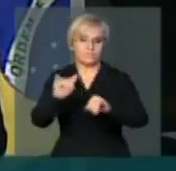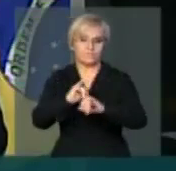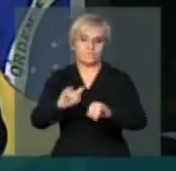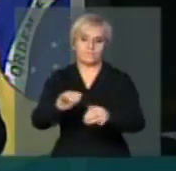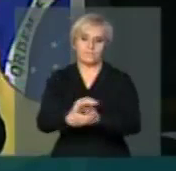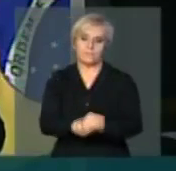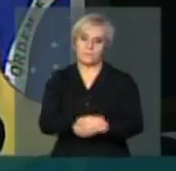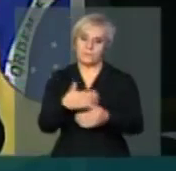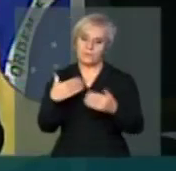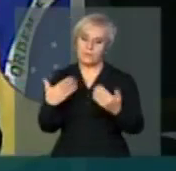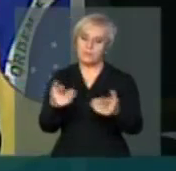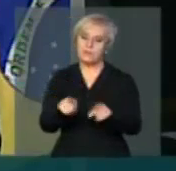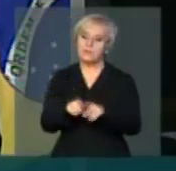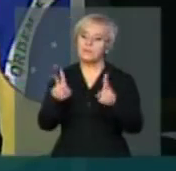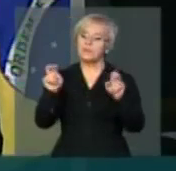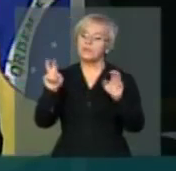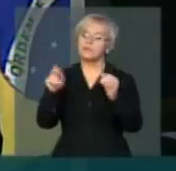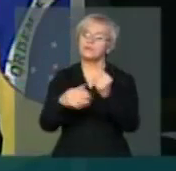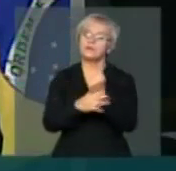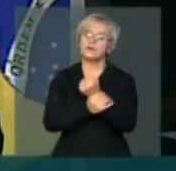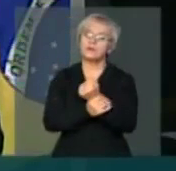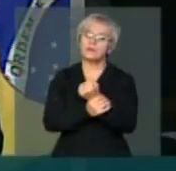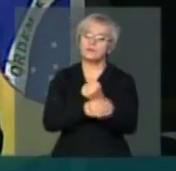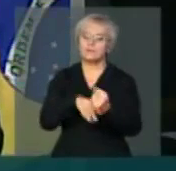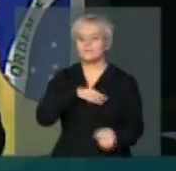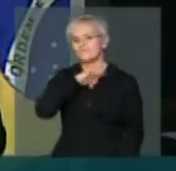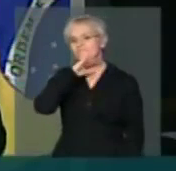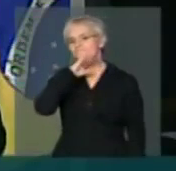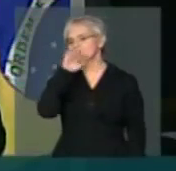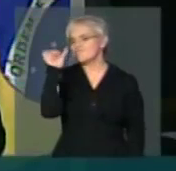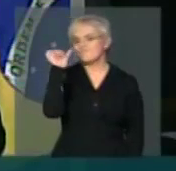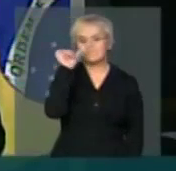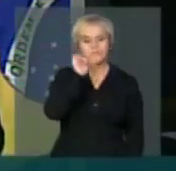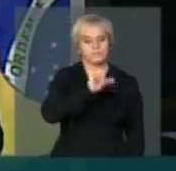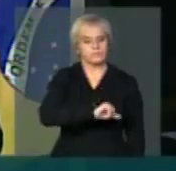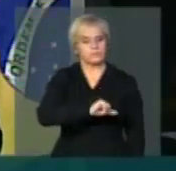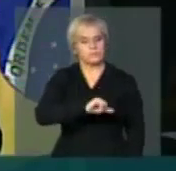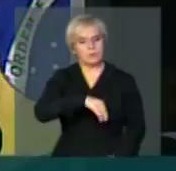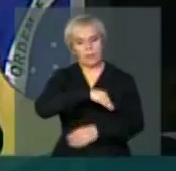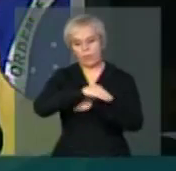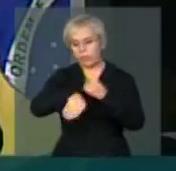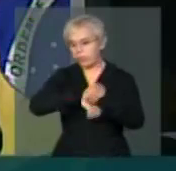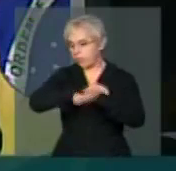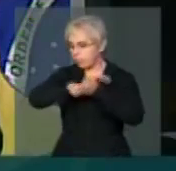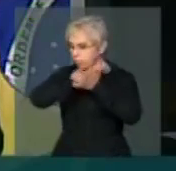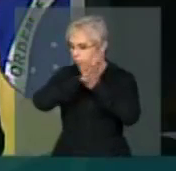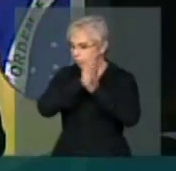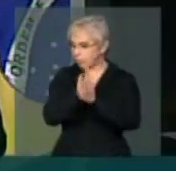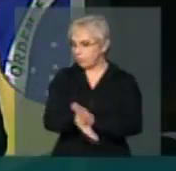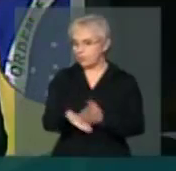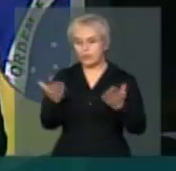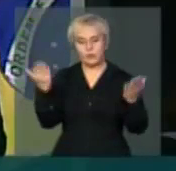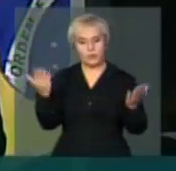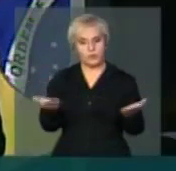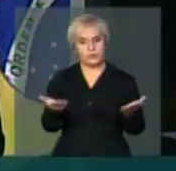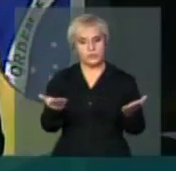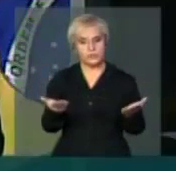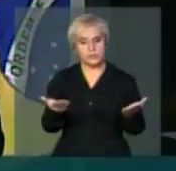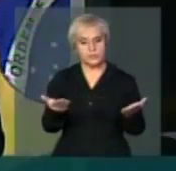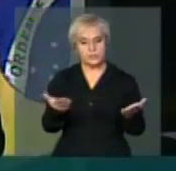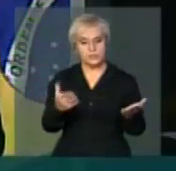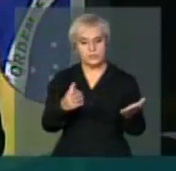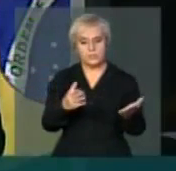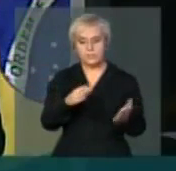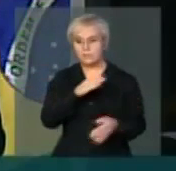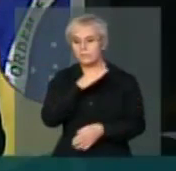o que falar então da segurança? Vivemos o caos, uma autêntica convulsão. Morrem hoje mais brasileiros vítimas